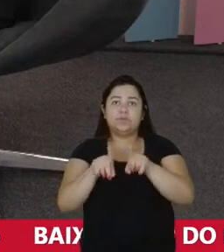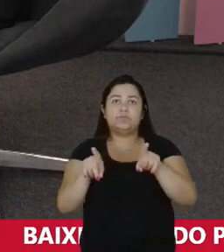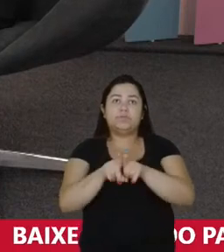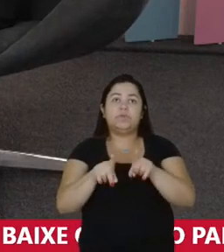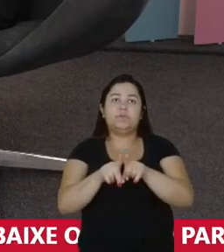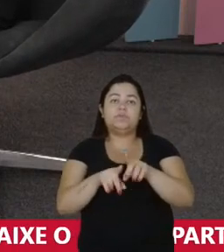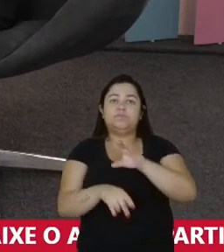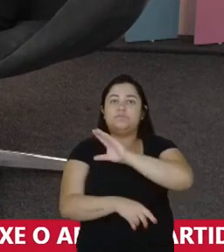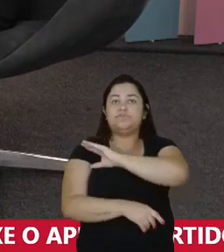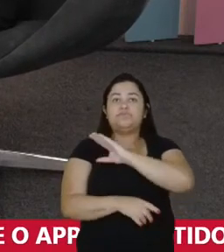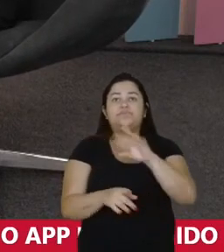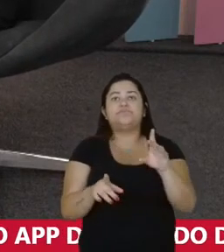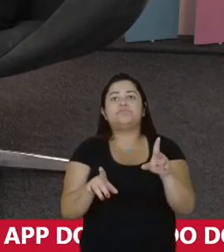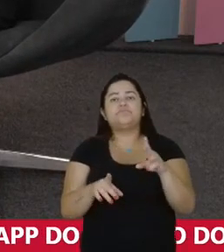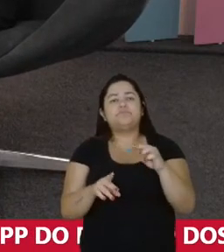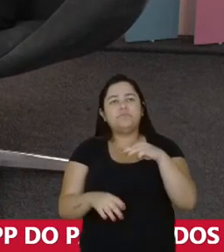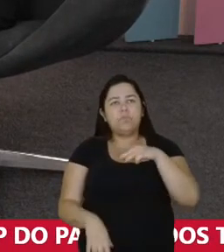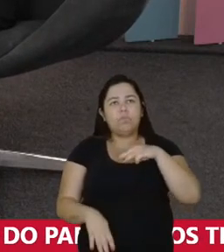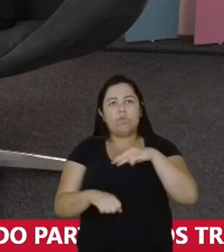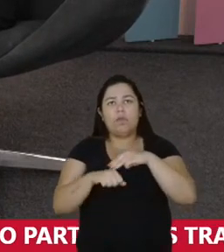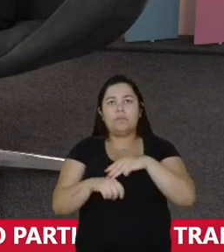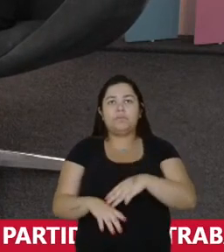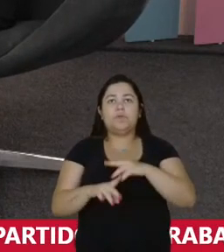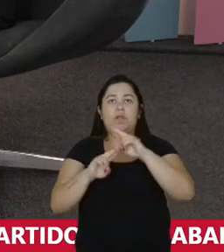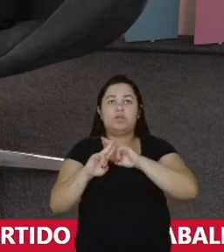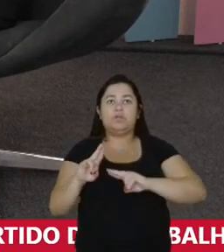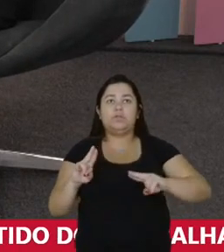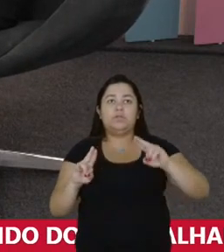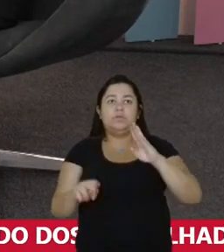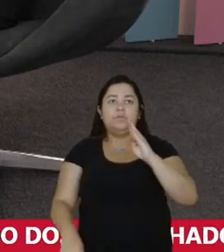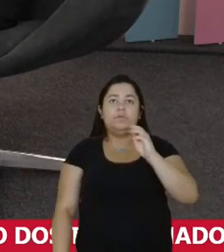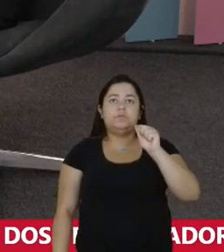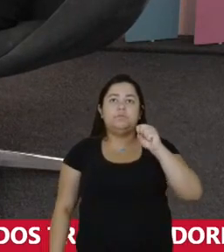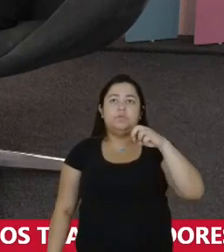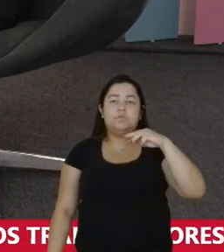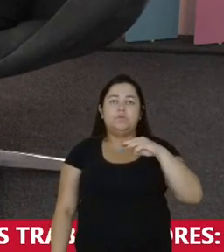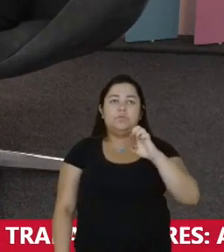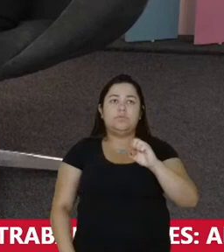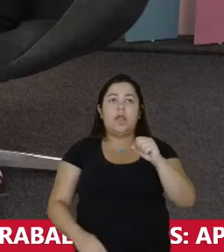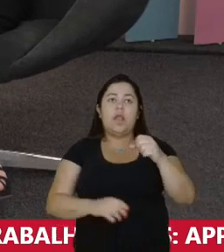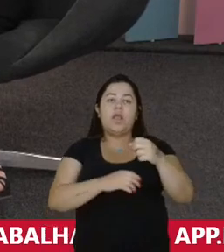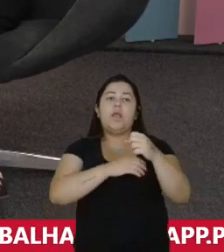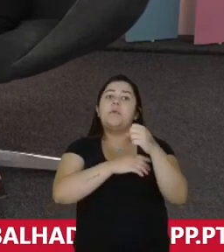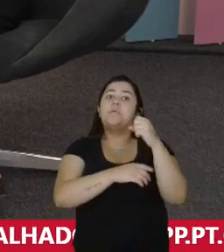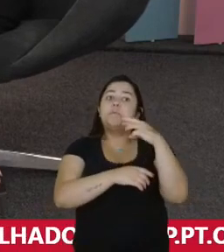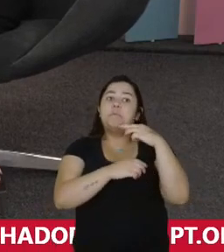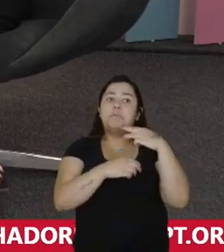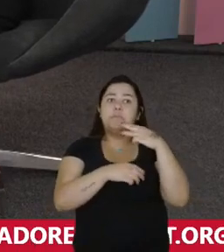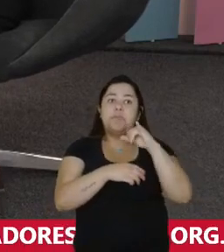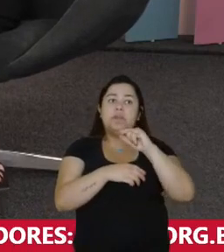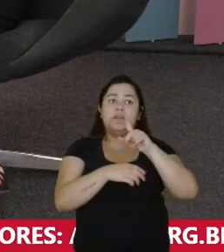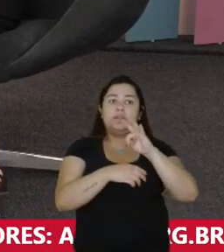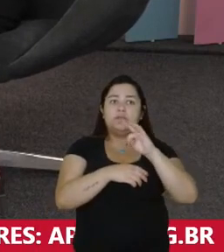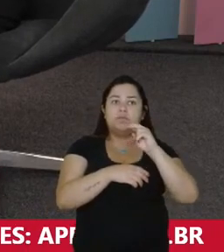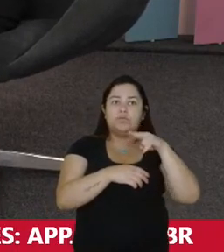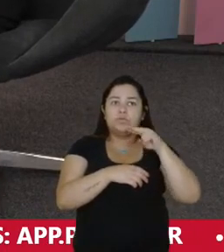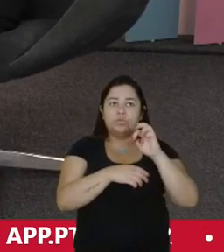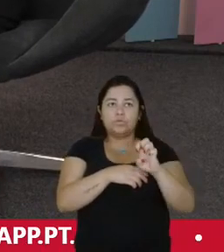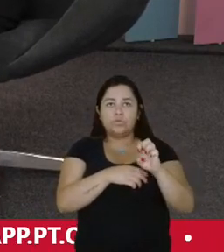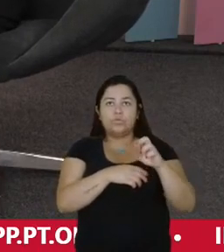também Sara Derruri, mestra pela Universidade do País Basco e militante do PT São Paulo, para falar conosco.